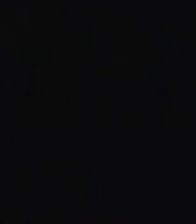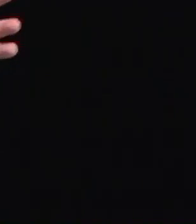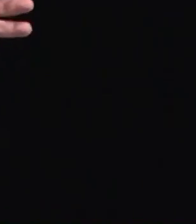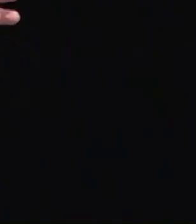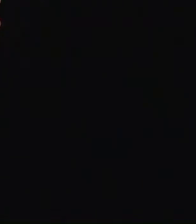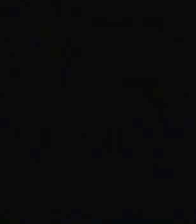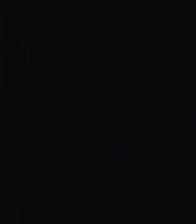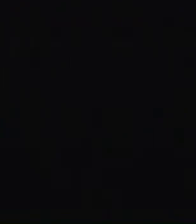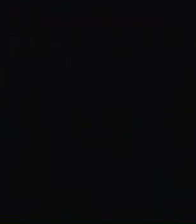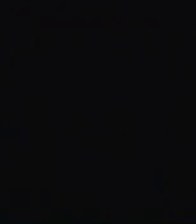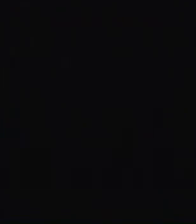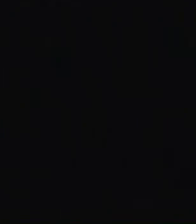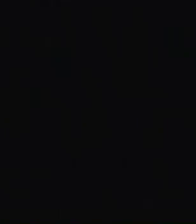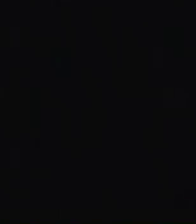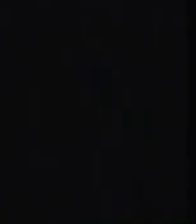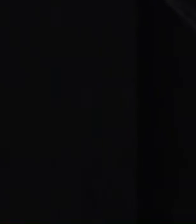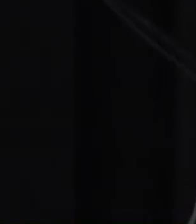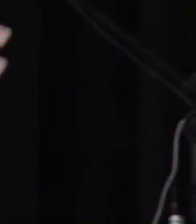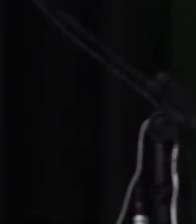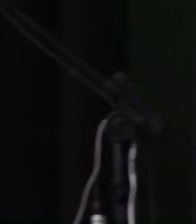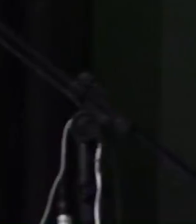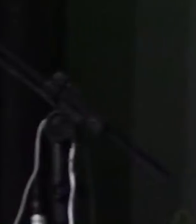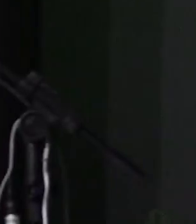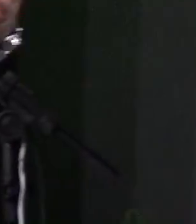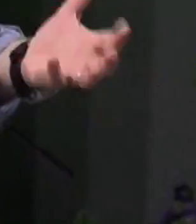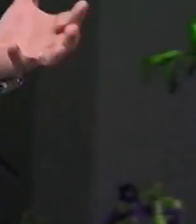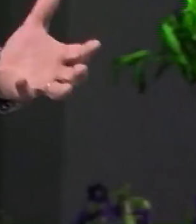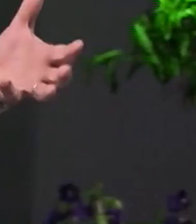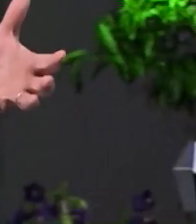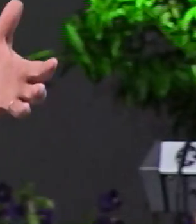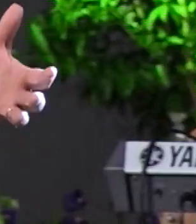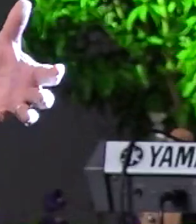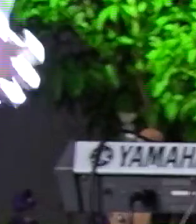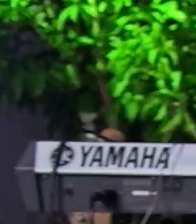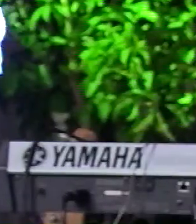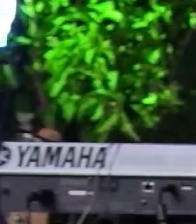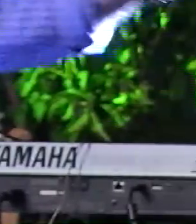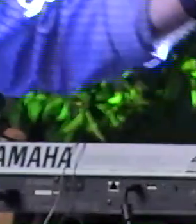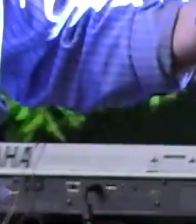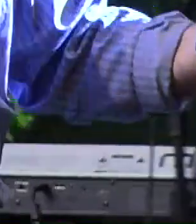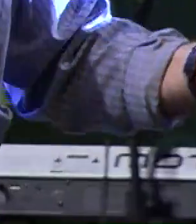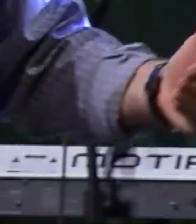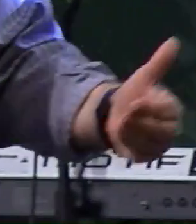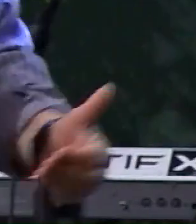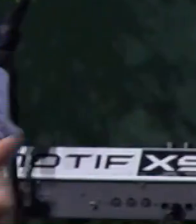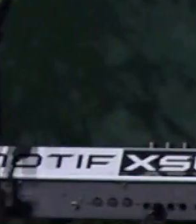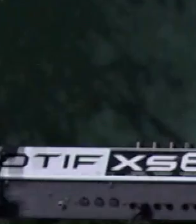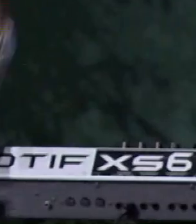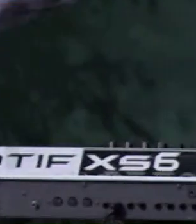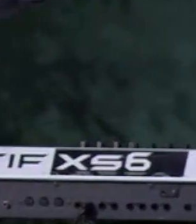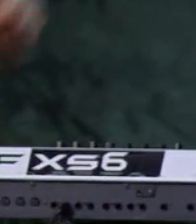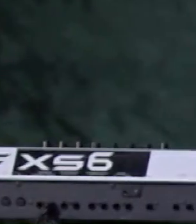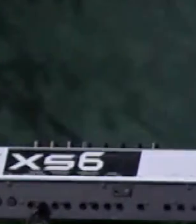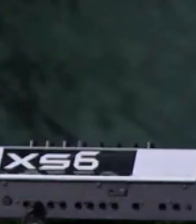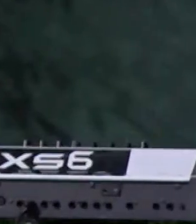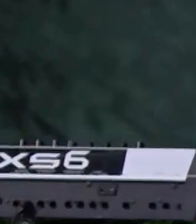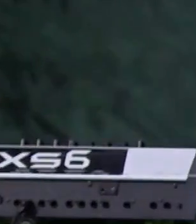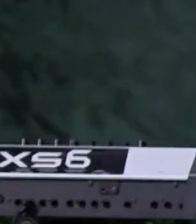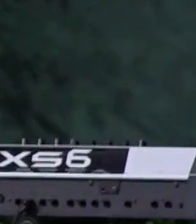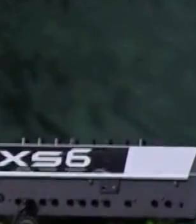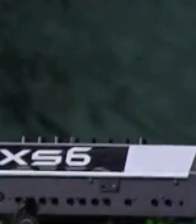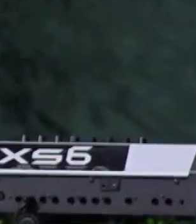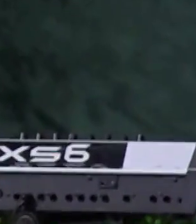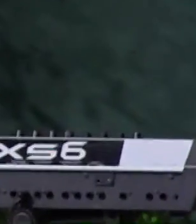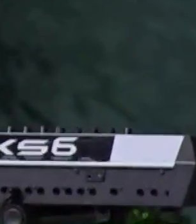inteira, cada vez mais tendo um relacionamento profundo com Deus de amor, e cujo amor é